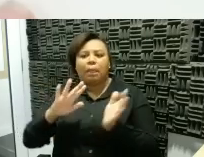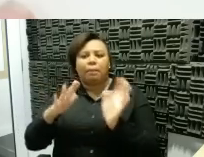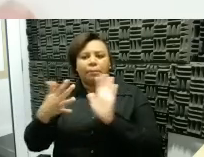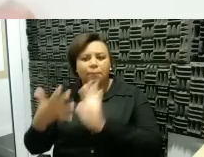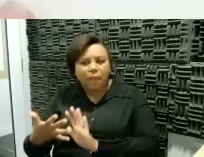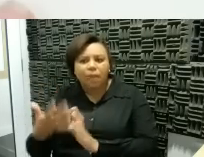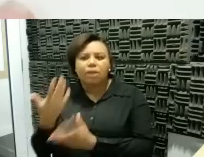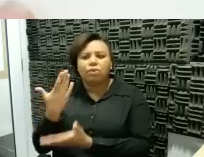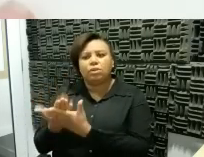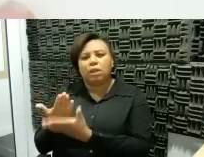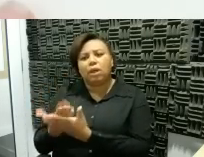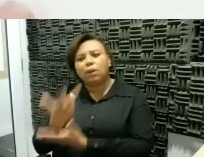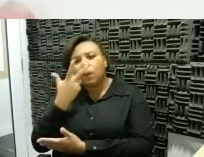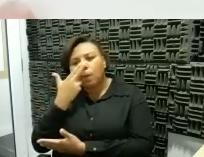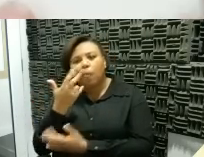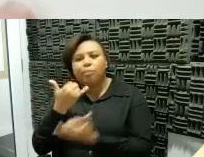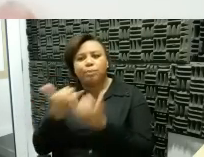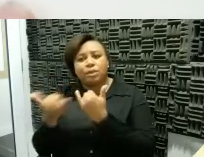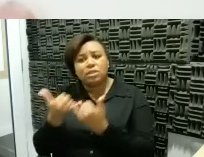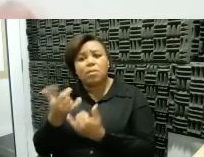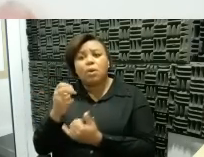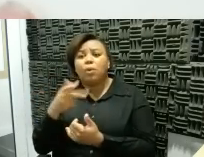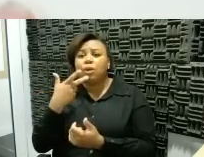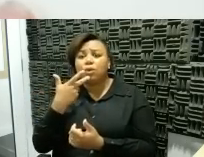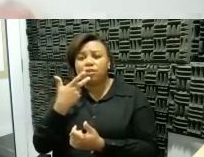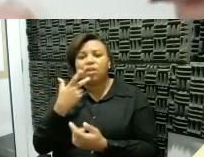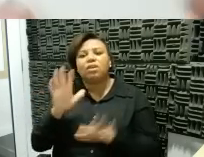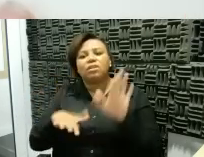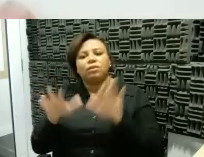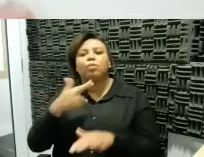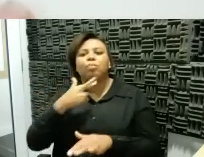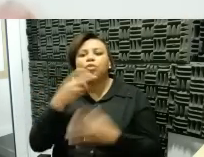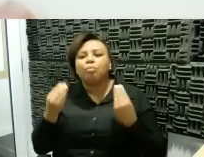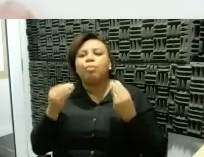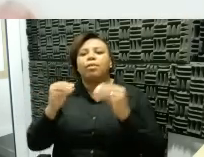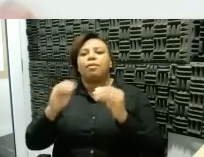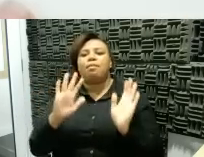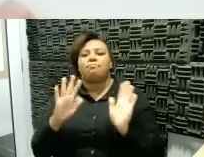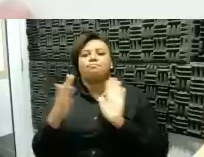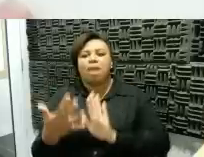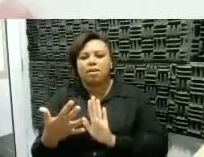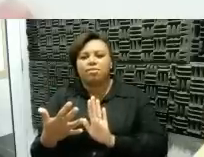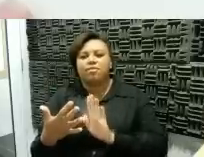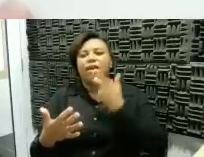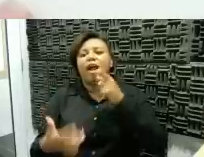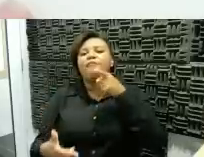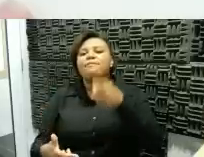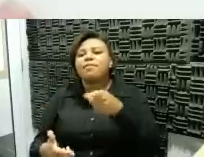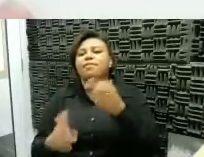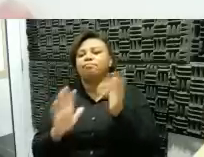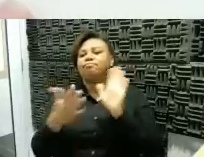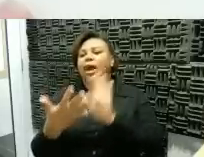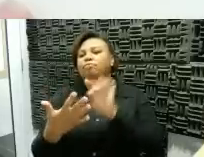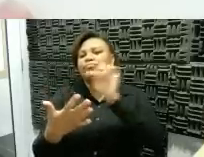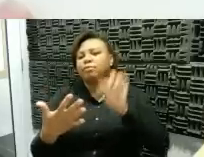exemplo o que eu não tô falando muitas vezes eu não posso colocar uma imagem aqui e você falando ai aqui n essa figura e tal e não dizer que figura é então tem